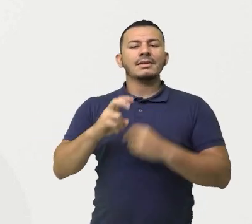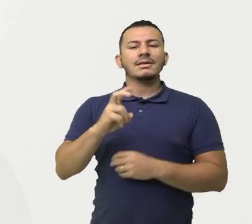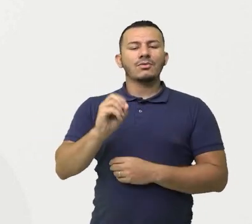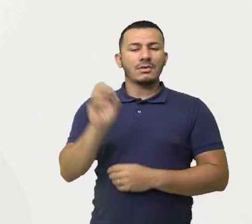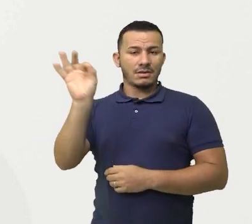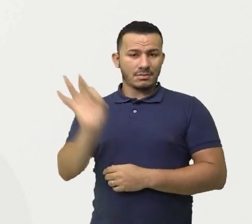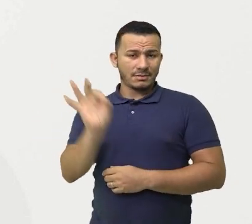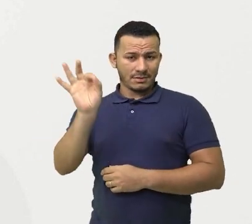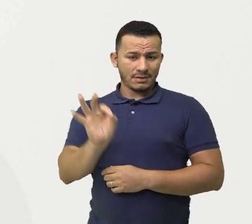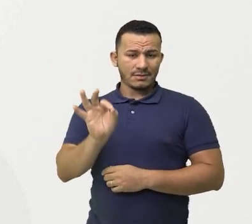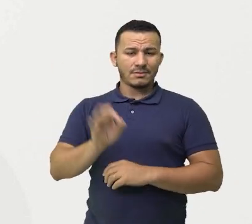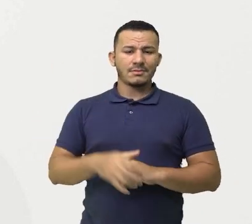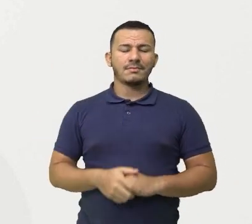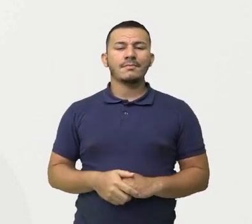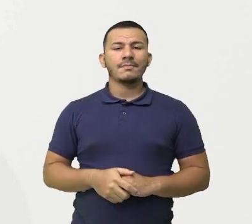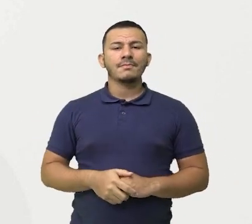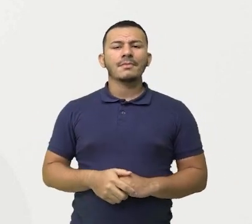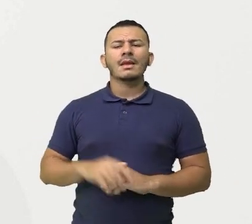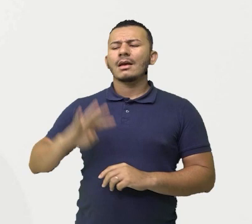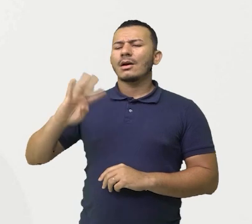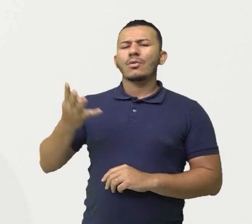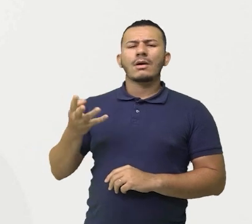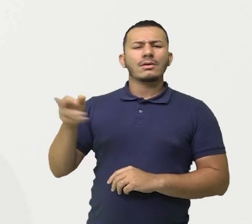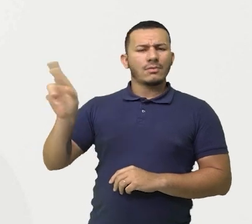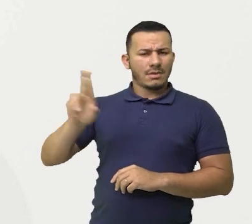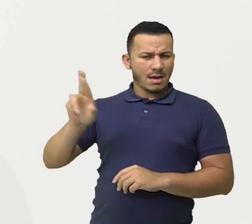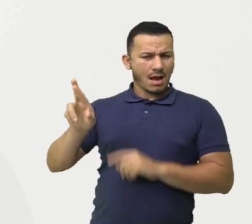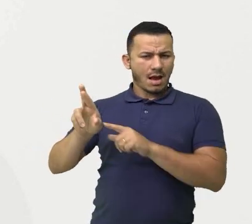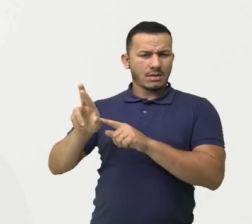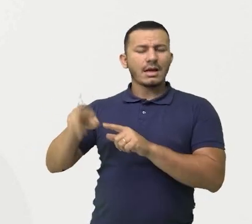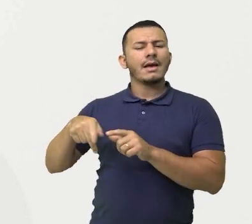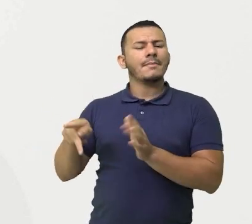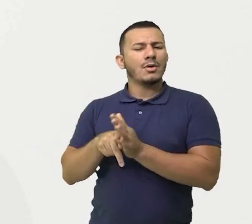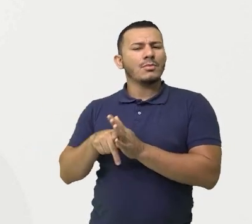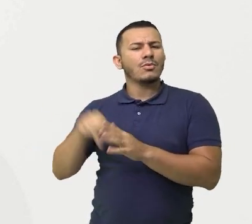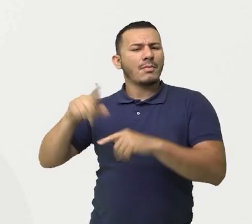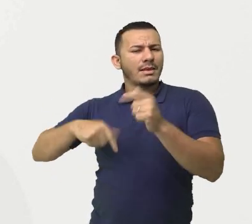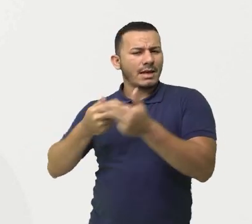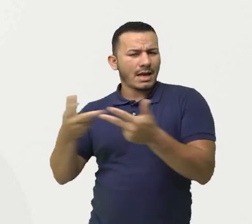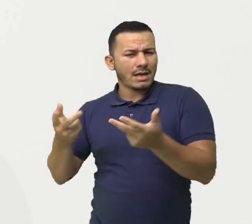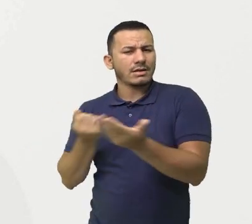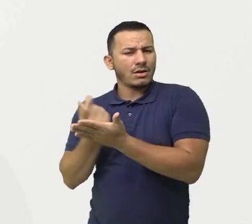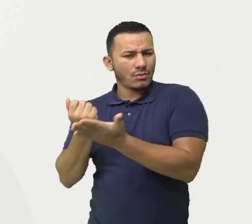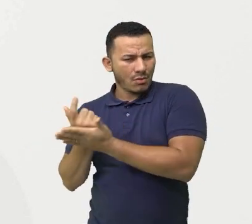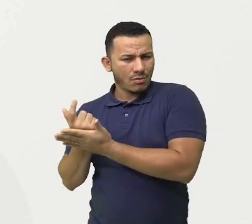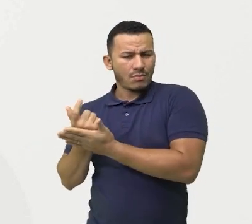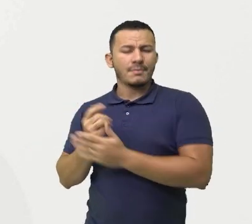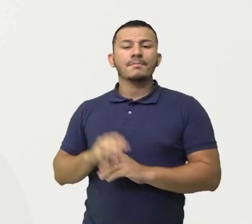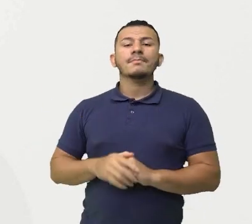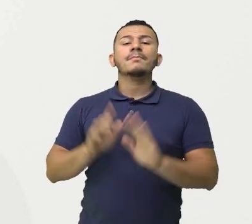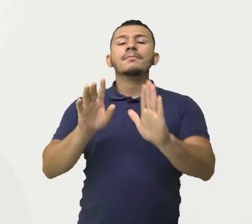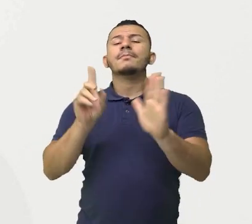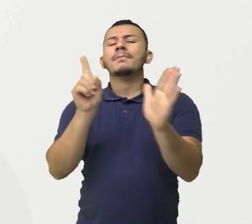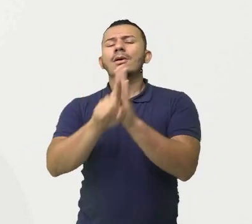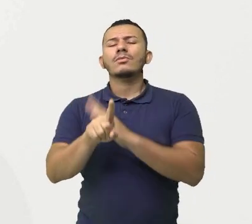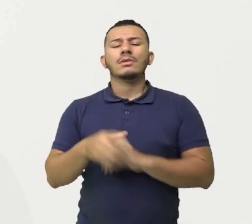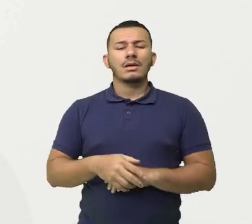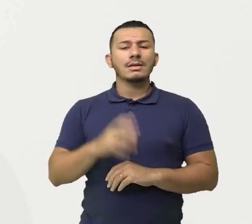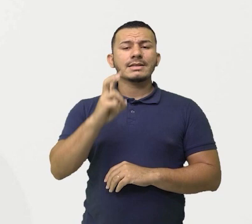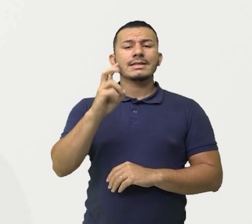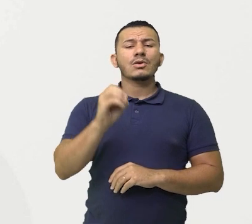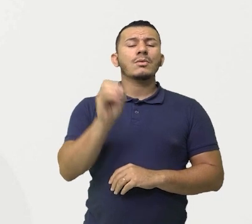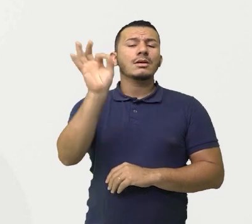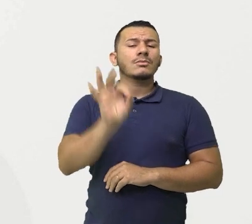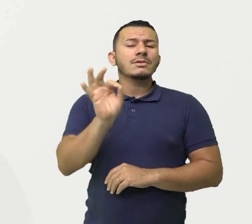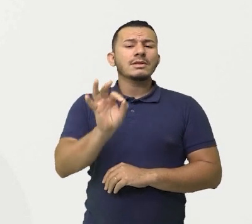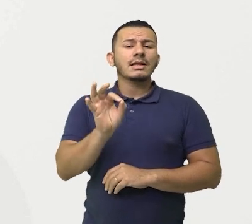do custo. Aqui é o valor do custo. Sem cálculo, quanto é 50% de R$4? 50% de